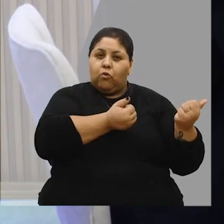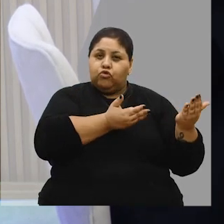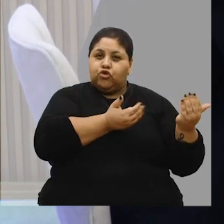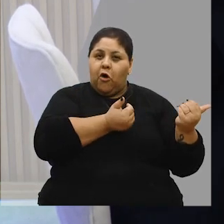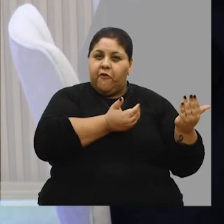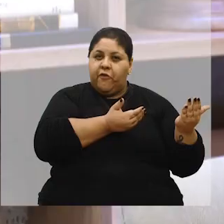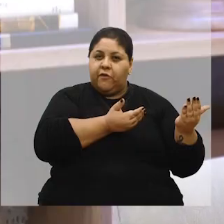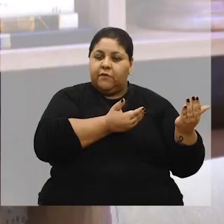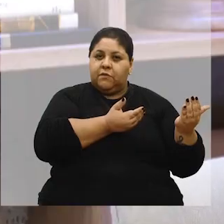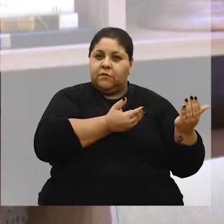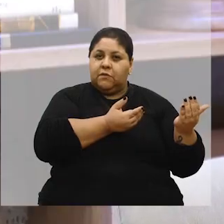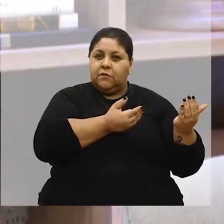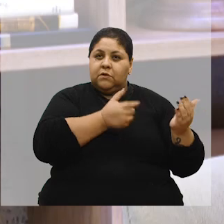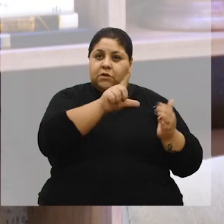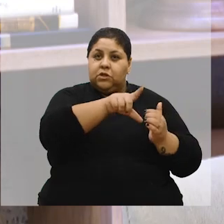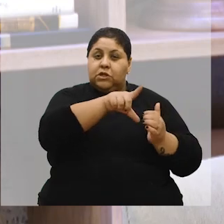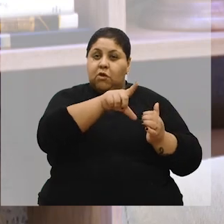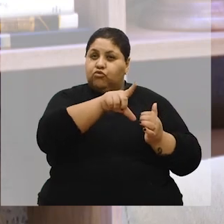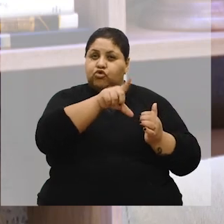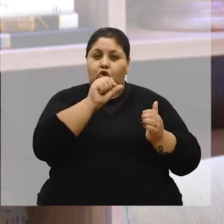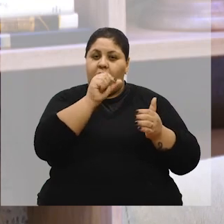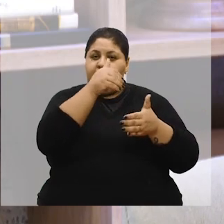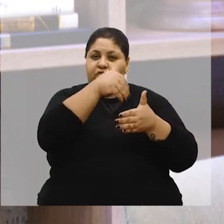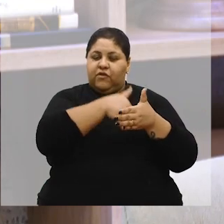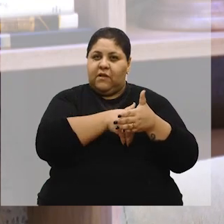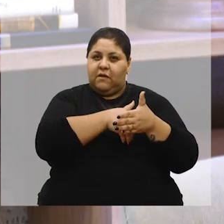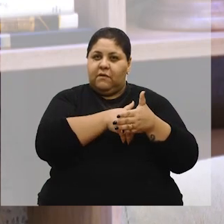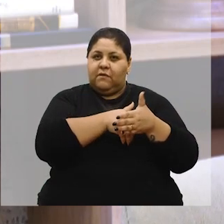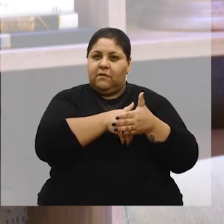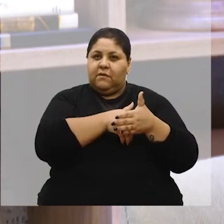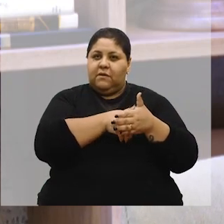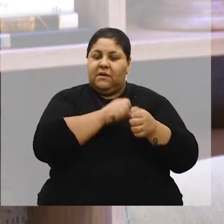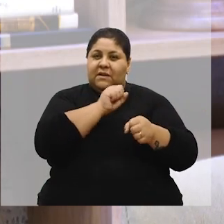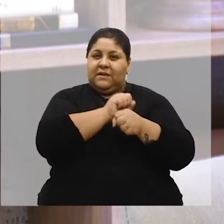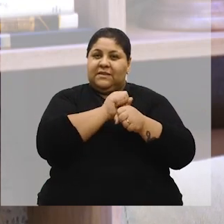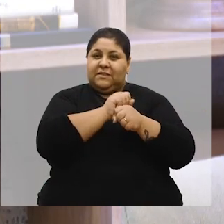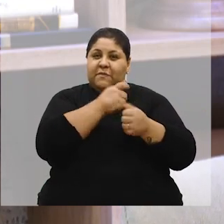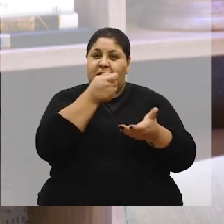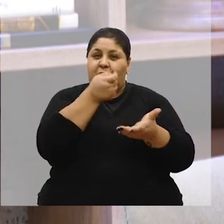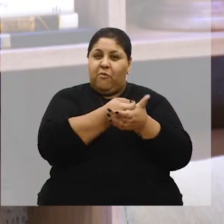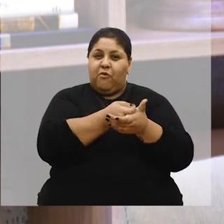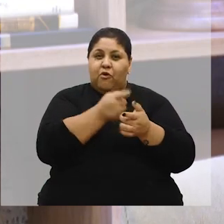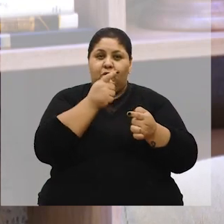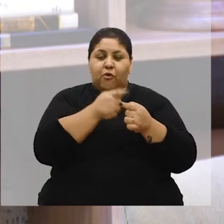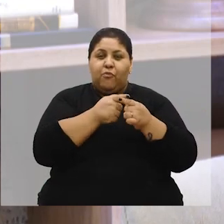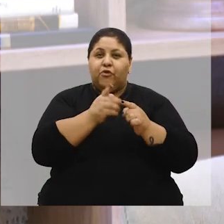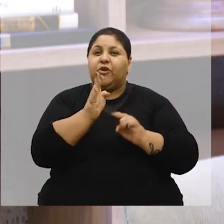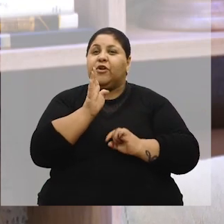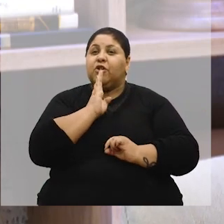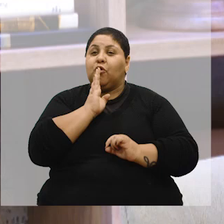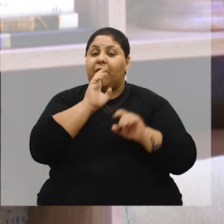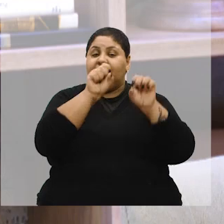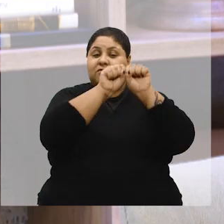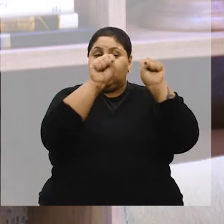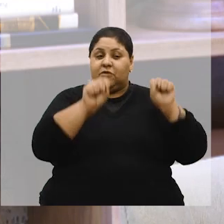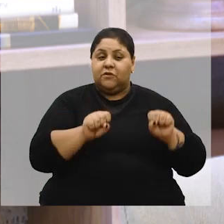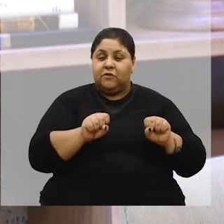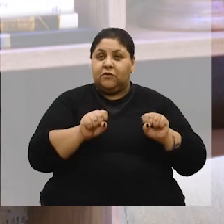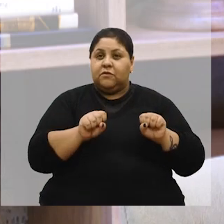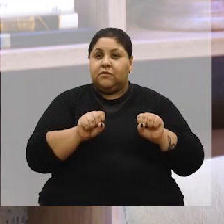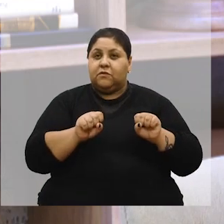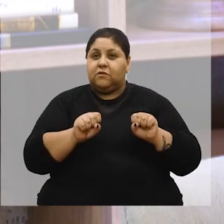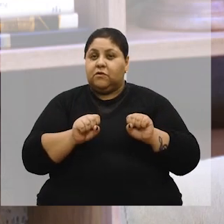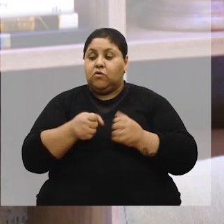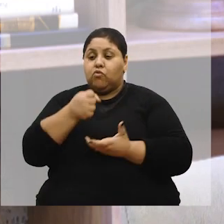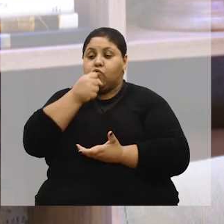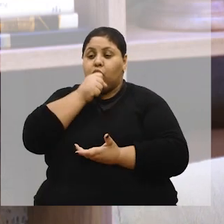estão não optando pelo voto facultativo, esperando ele virar obrigatório, justamente por essa aversão e desconhecimento sobre o nosso sistema, os idosos,